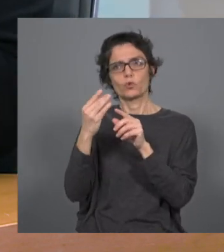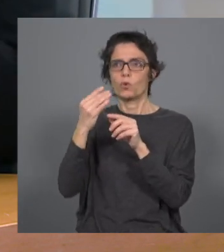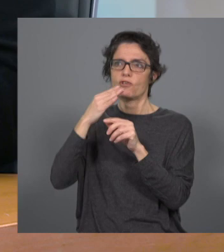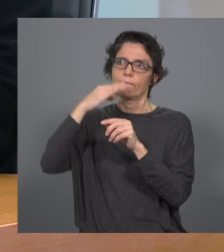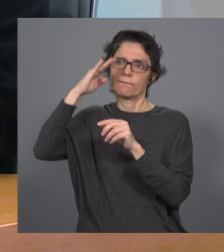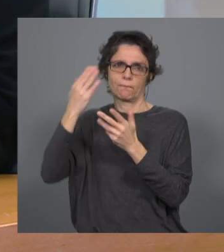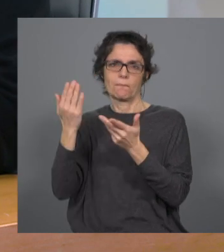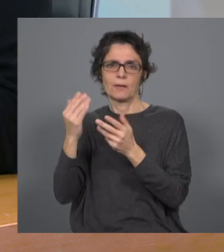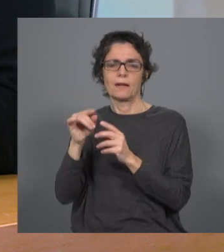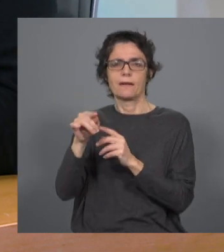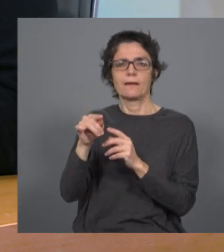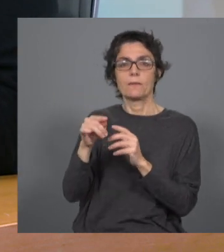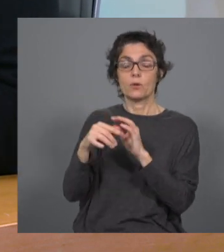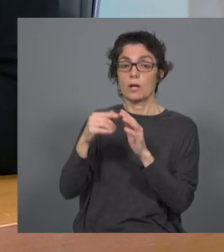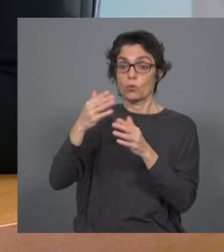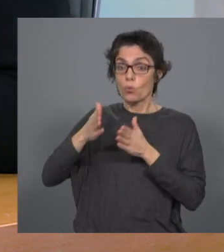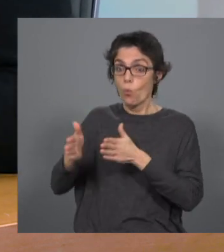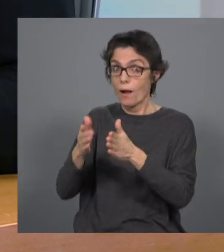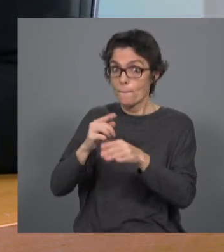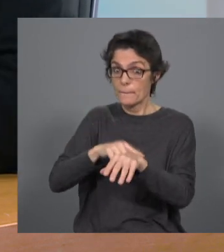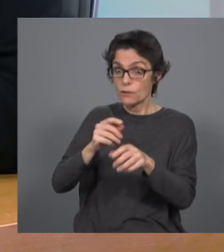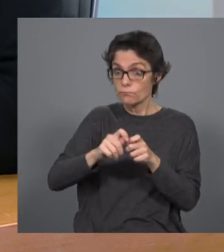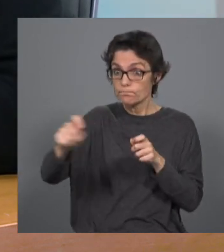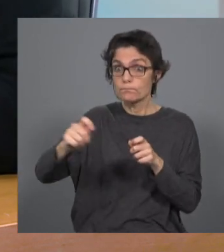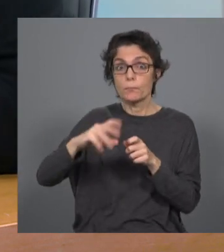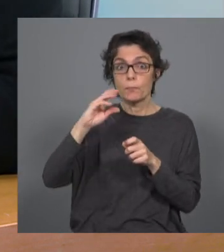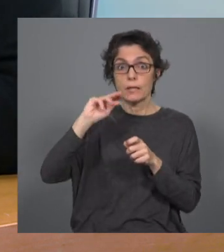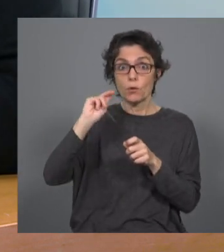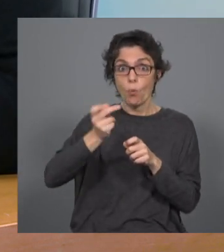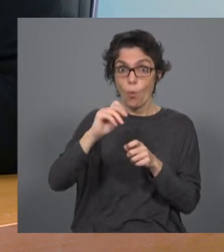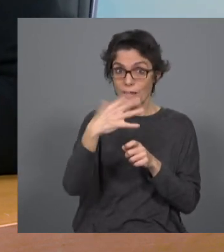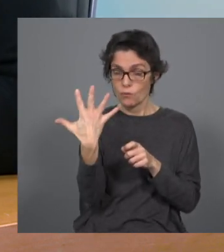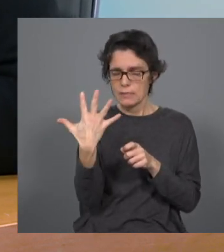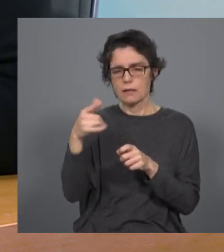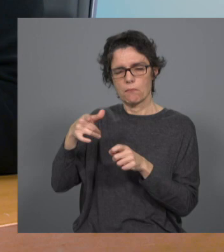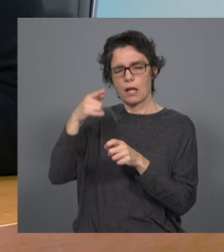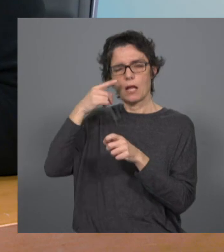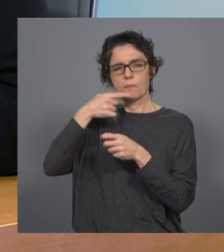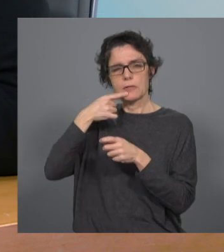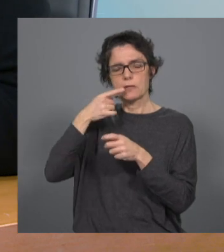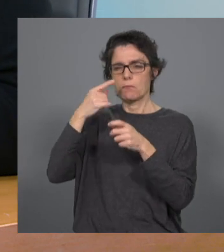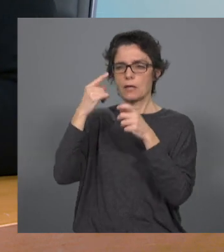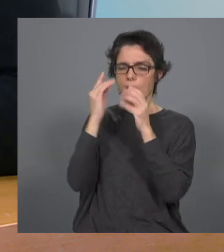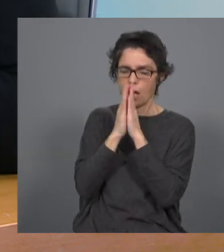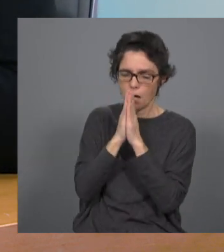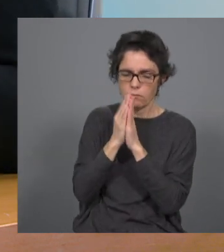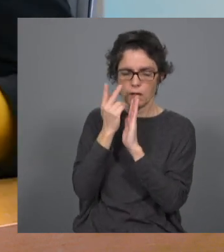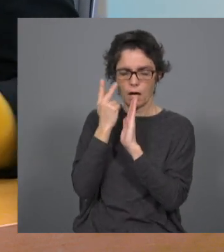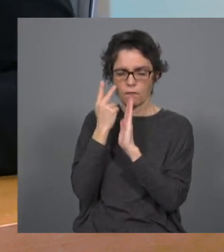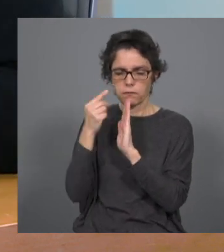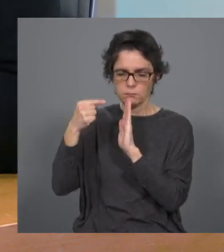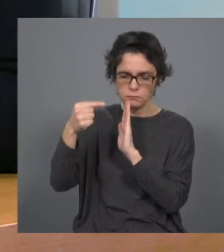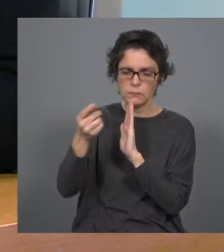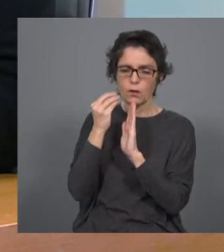há 5 anos de preparação para as pessoas irem aprofundando o que é o carisma, a missão, mas também os dinamismos vocacionais e as